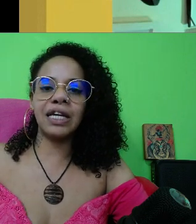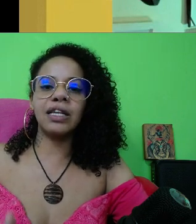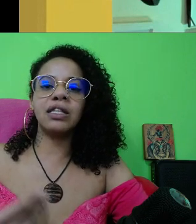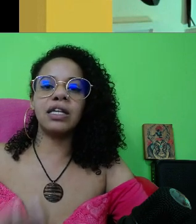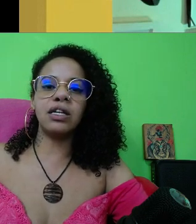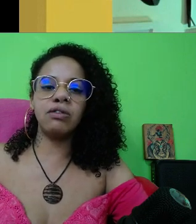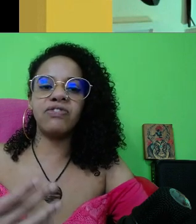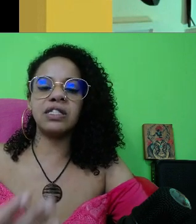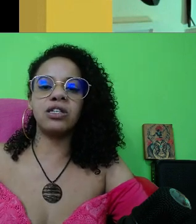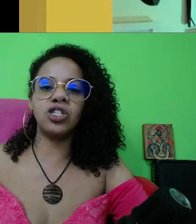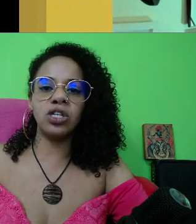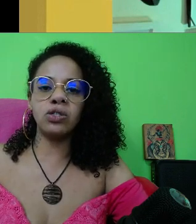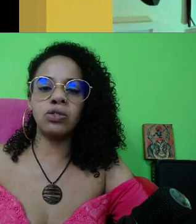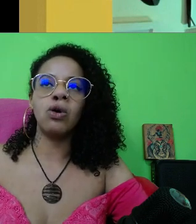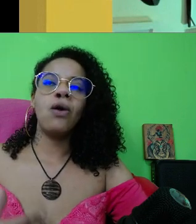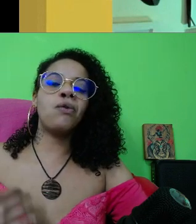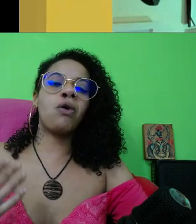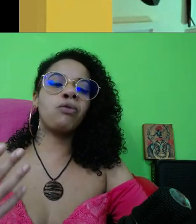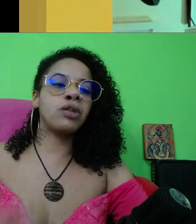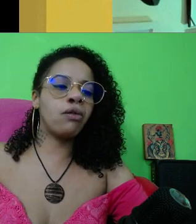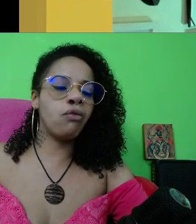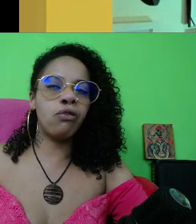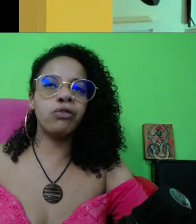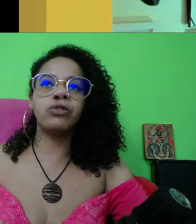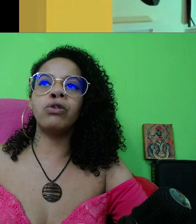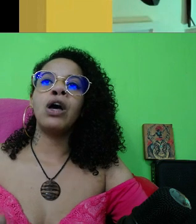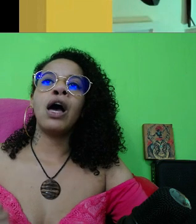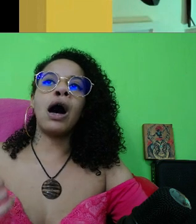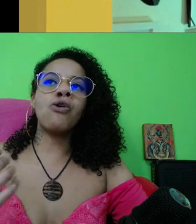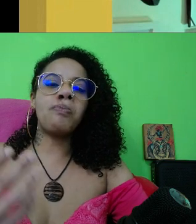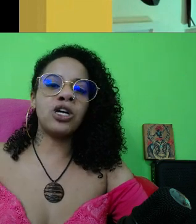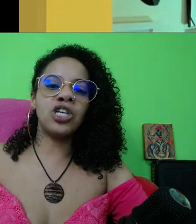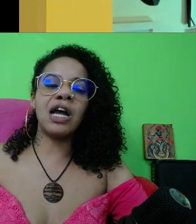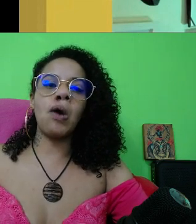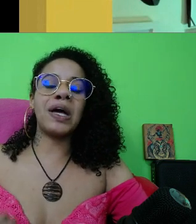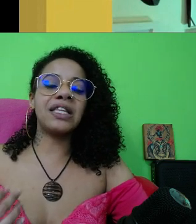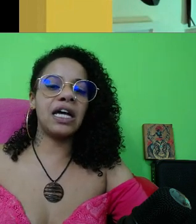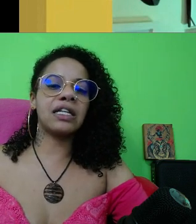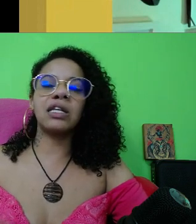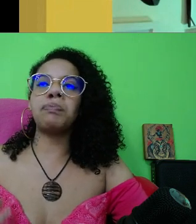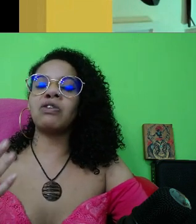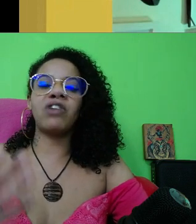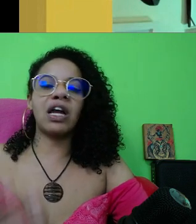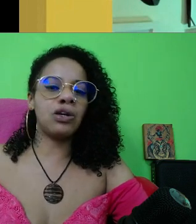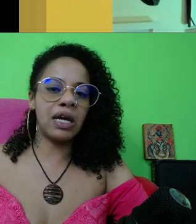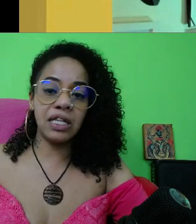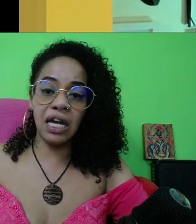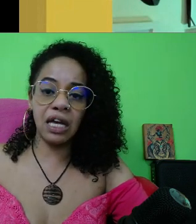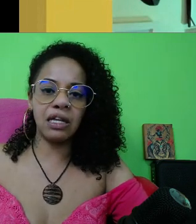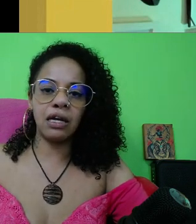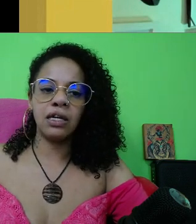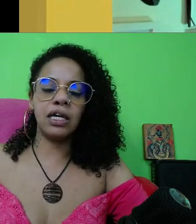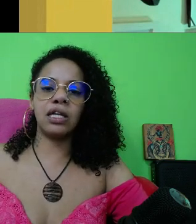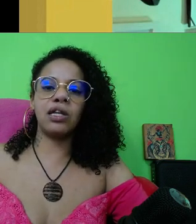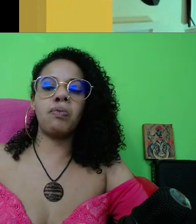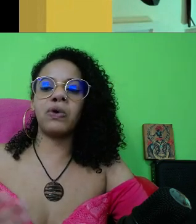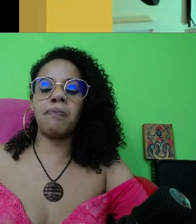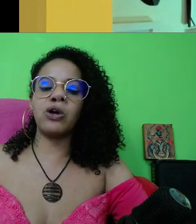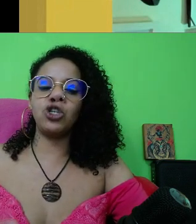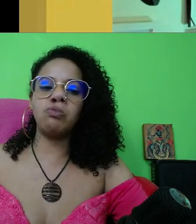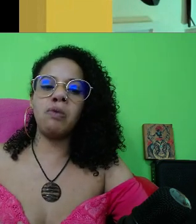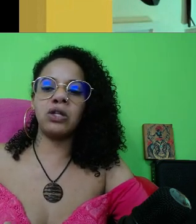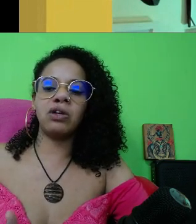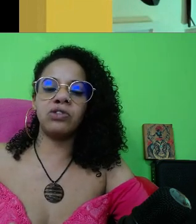dissimulam tentando fazer disso um conteúdo para gerar uma treta que depois vai falar que não é treta entendeu